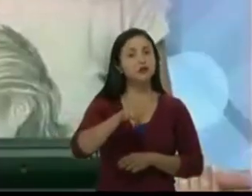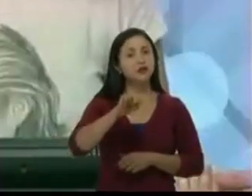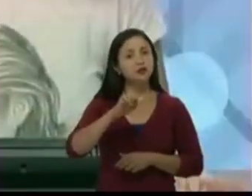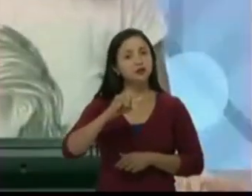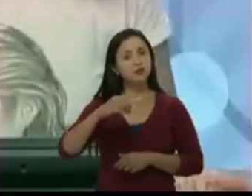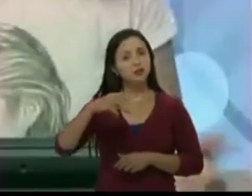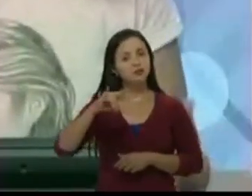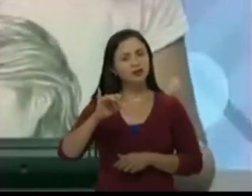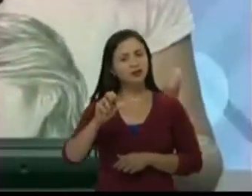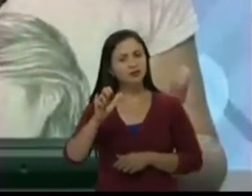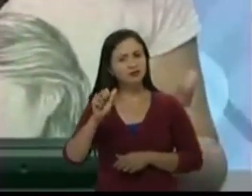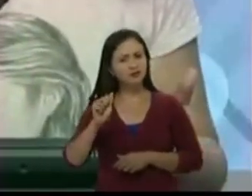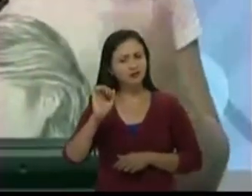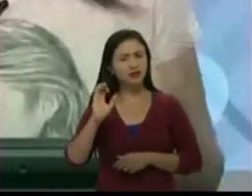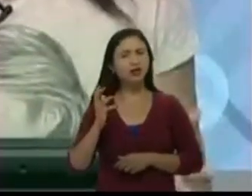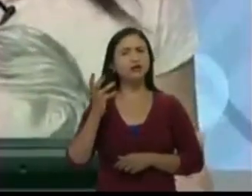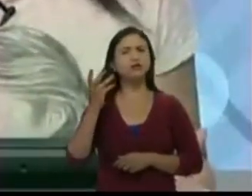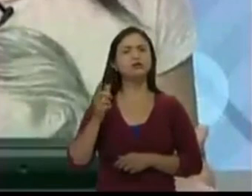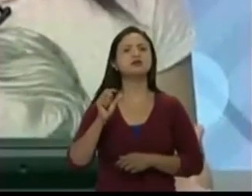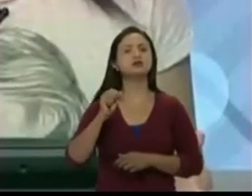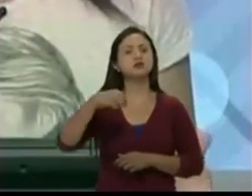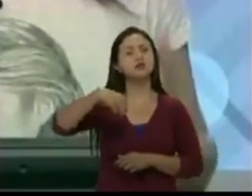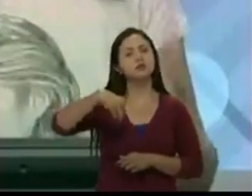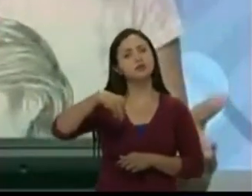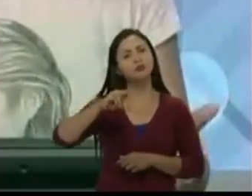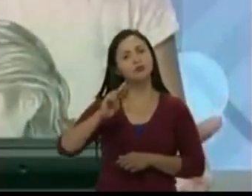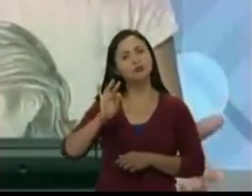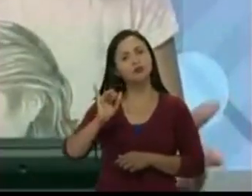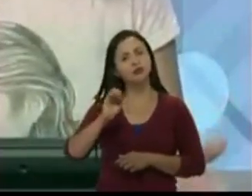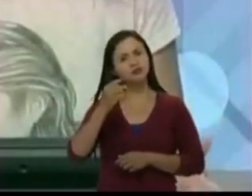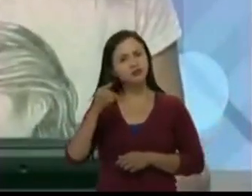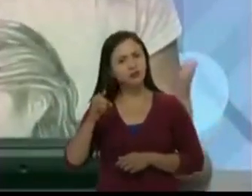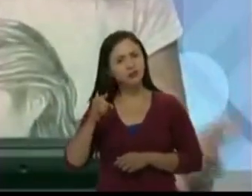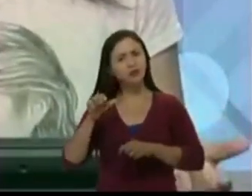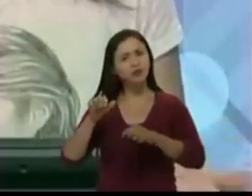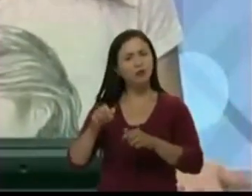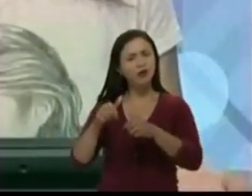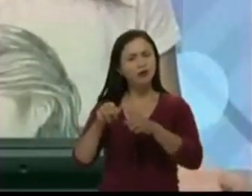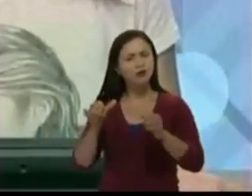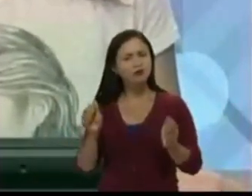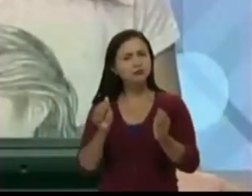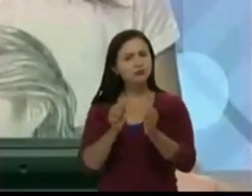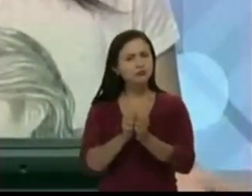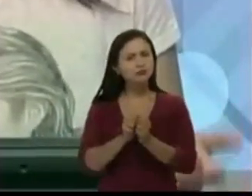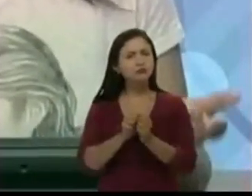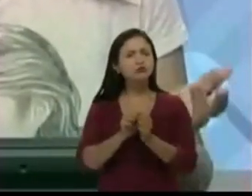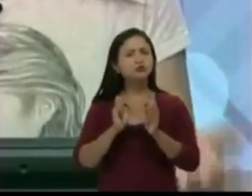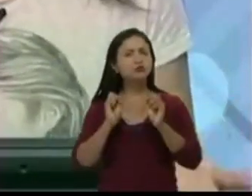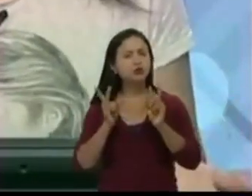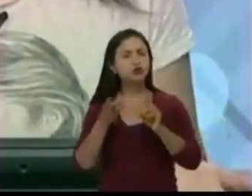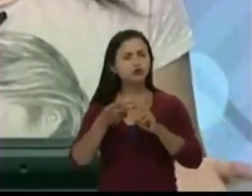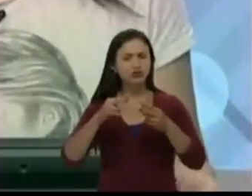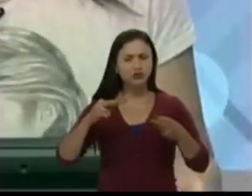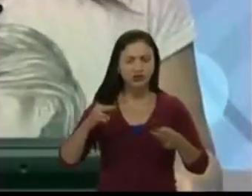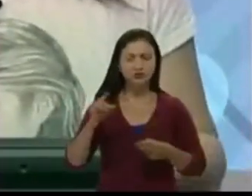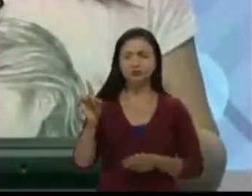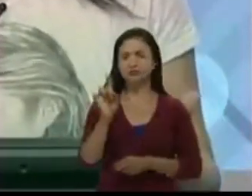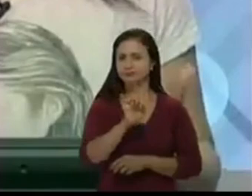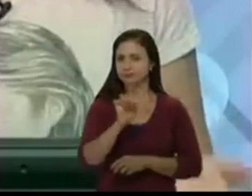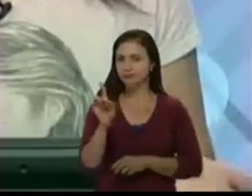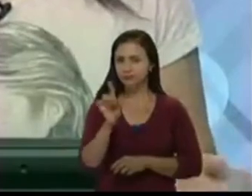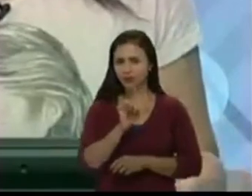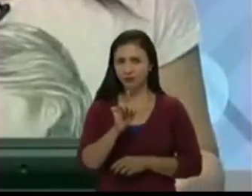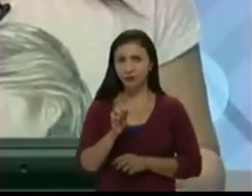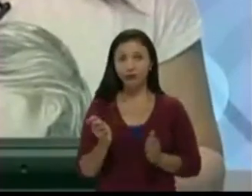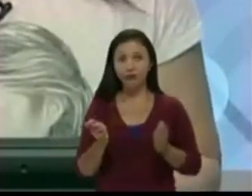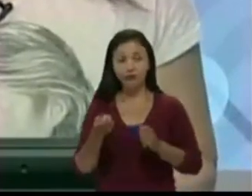mutações no DNA, eu faço uma pergunta. Essas mutações são causadas somente por fatores genéticos? Não. Vamos